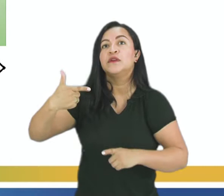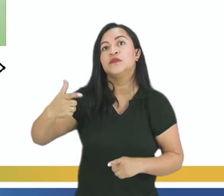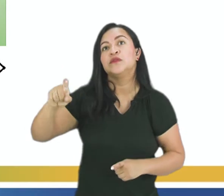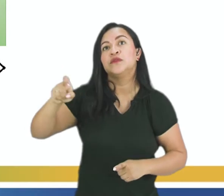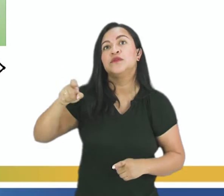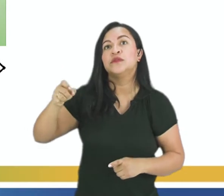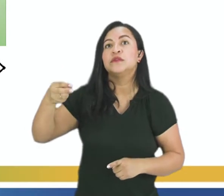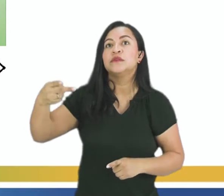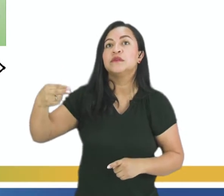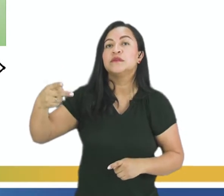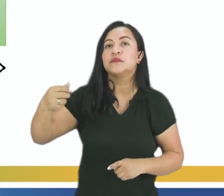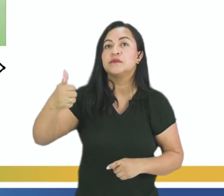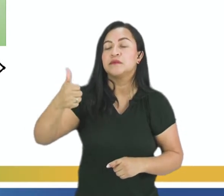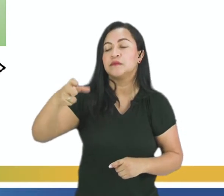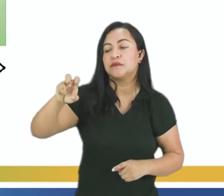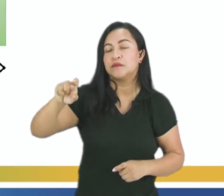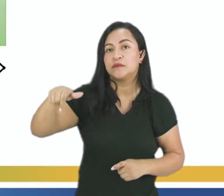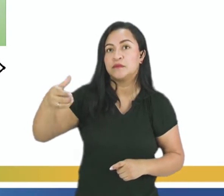15,60.